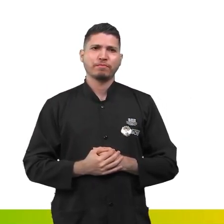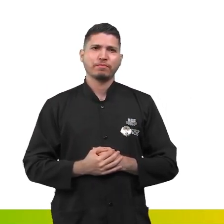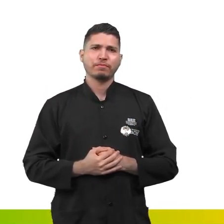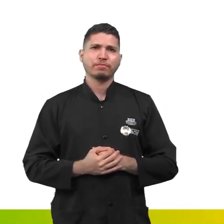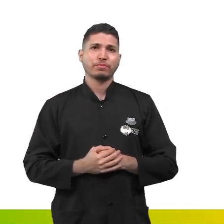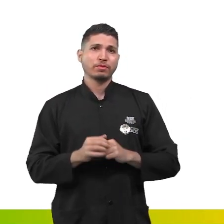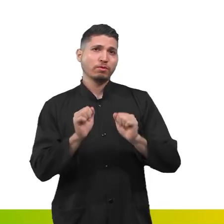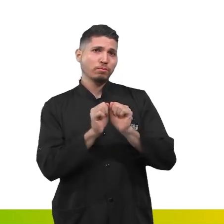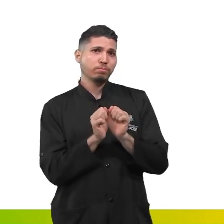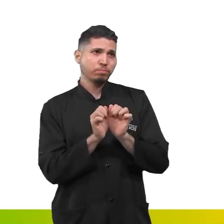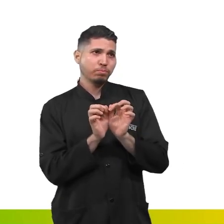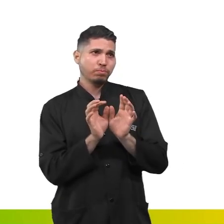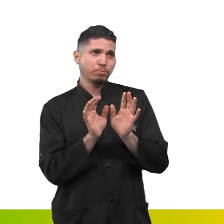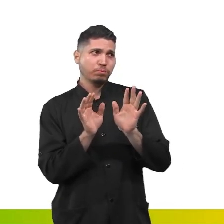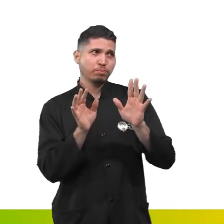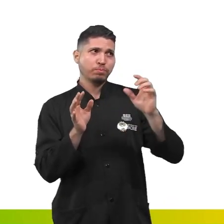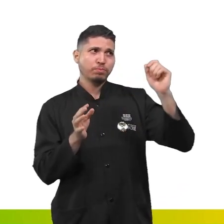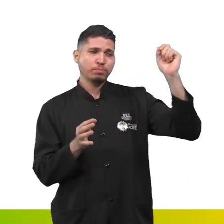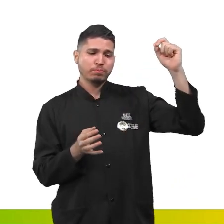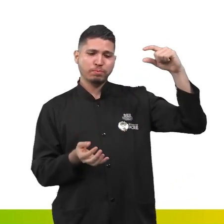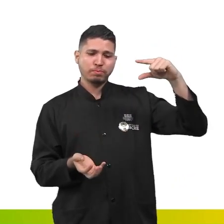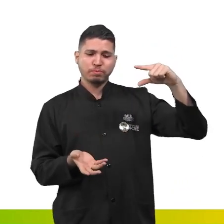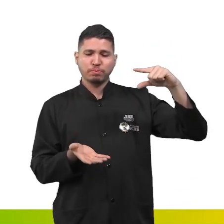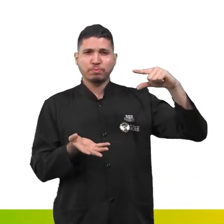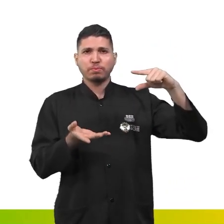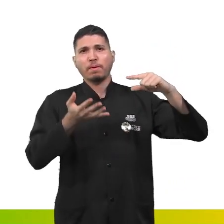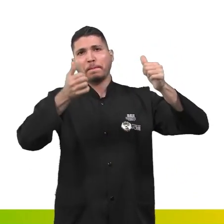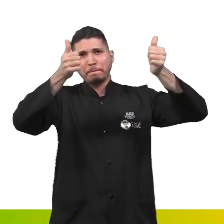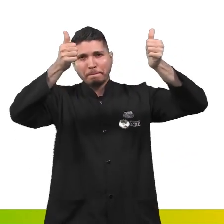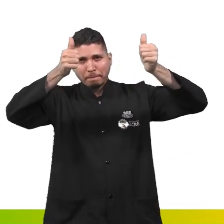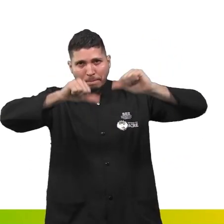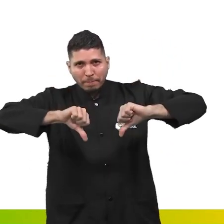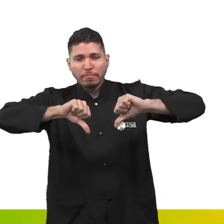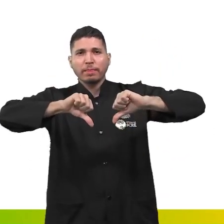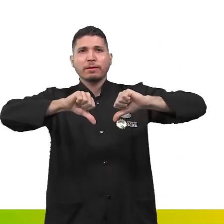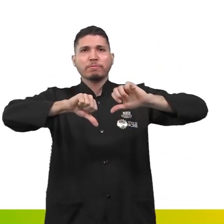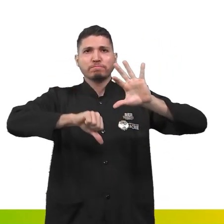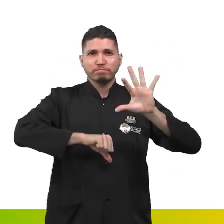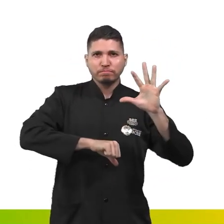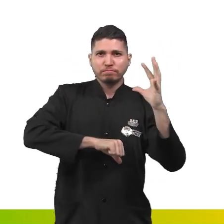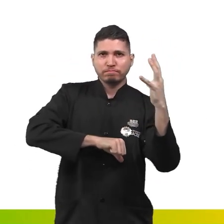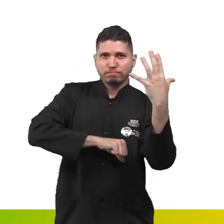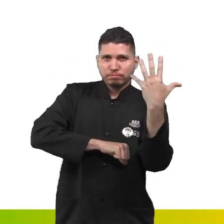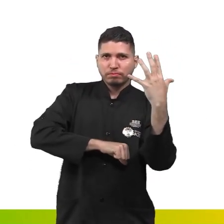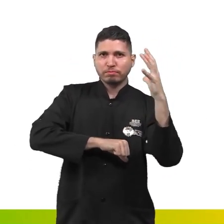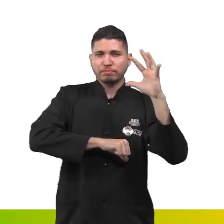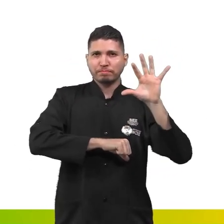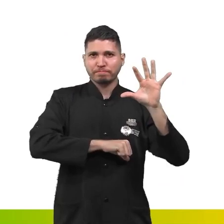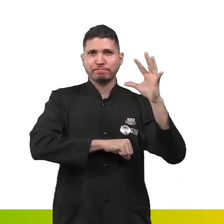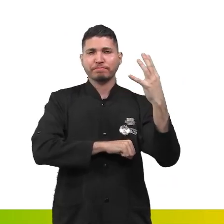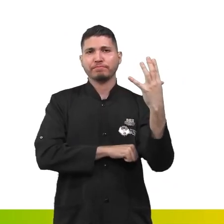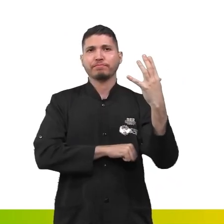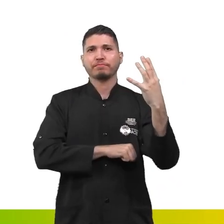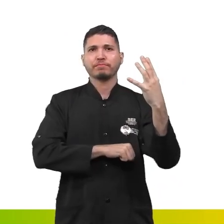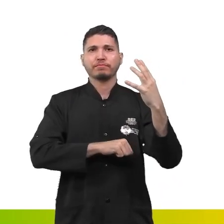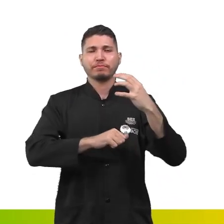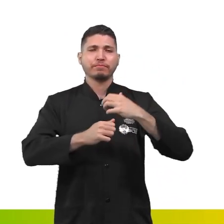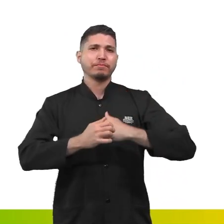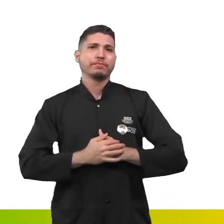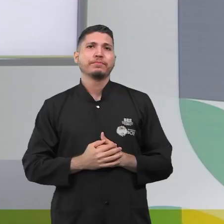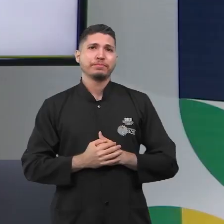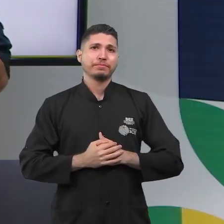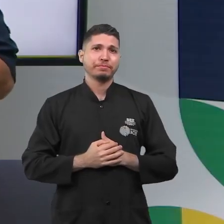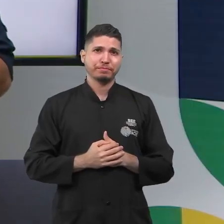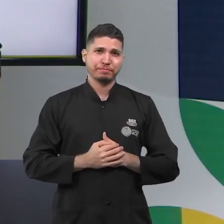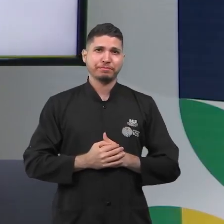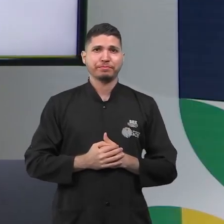de gases do efeito estufa, agravando então as mudanças climáticas. Em outra oportunidade, nós